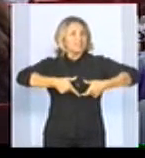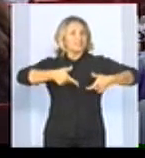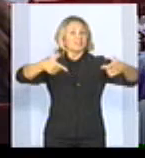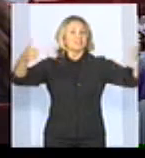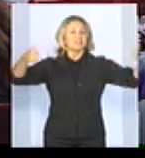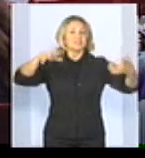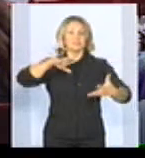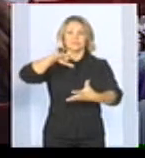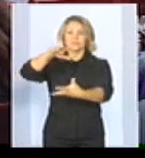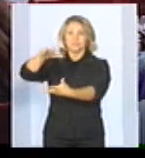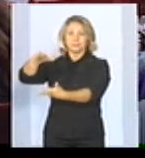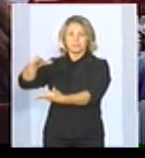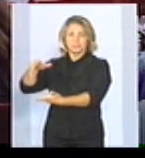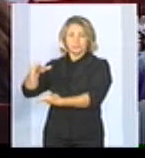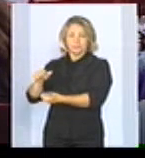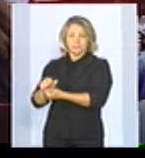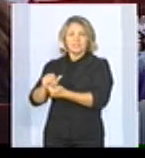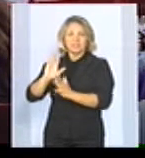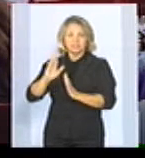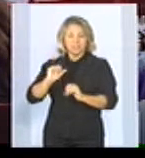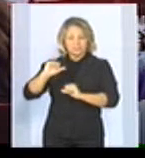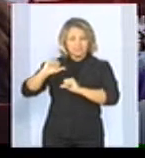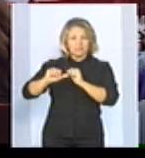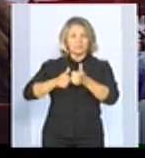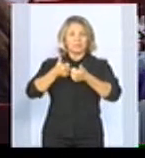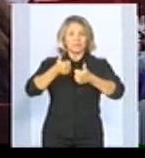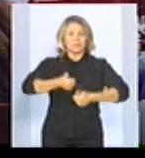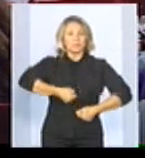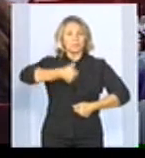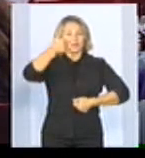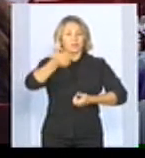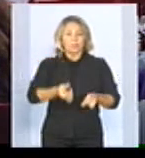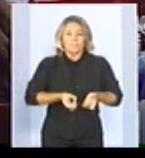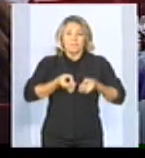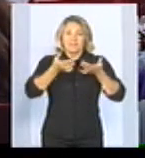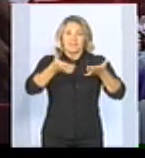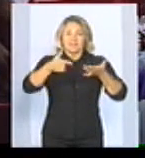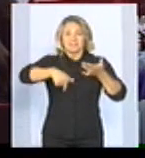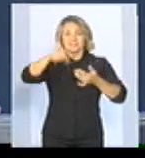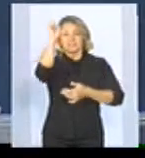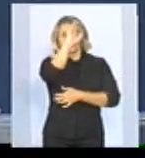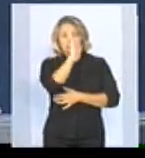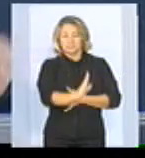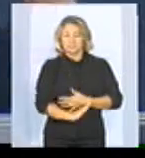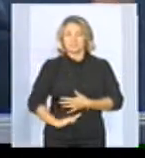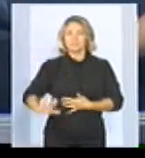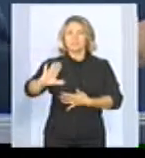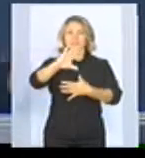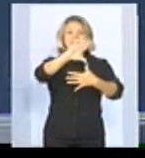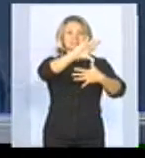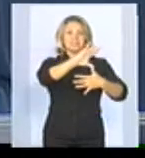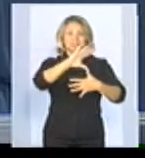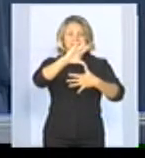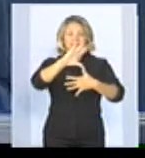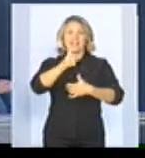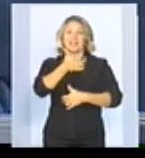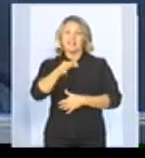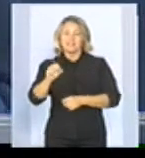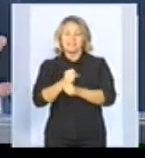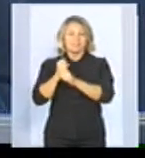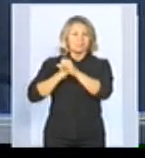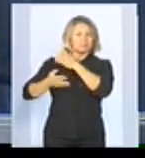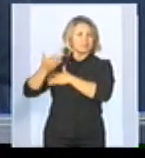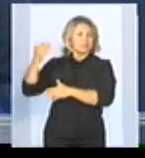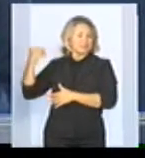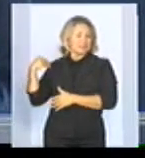no mundo e já se tornou o maior mercado da América Latina em teros absolutos há 10 anos atrás Salvo engano se a